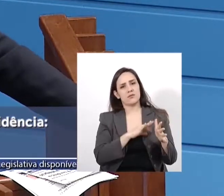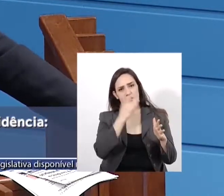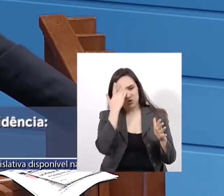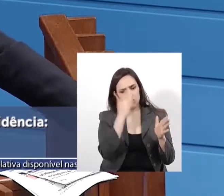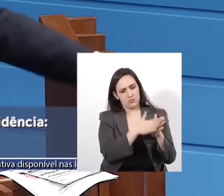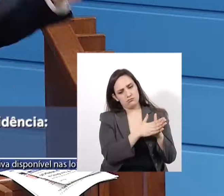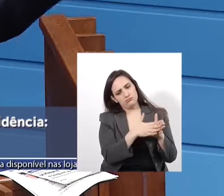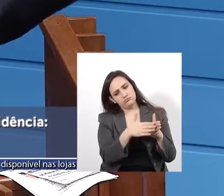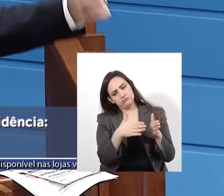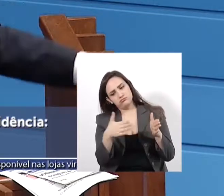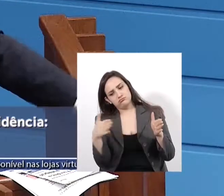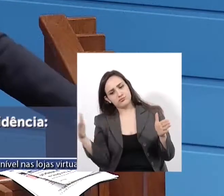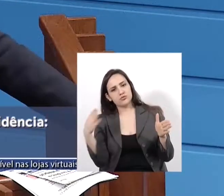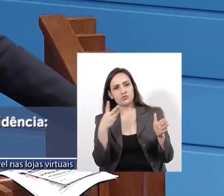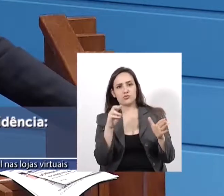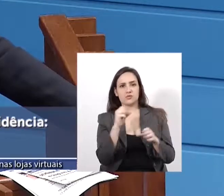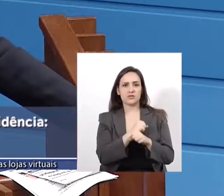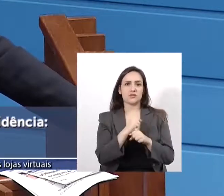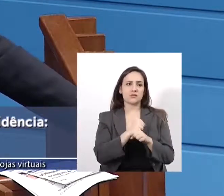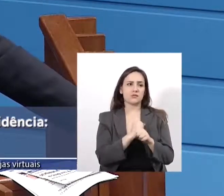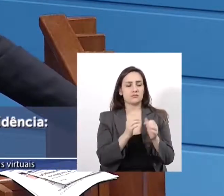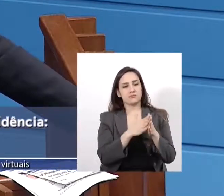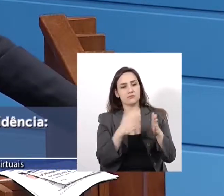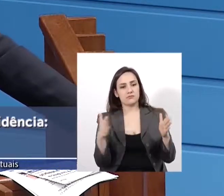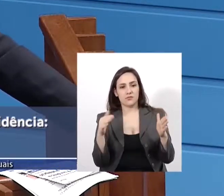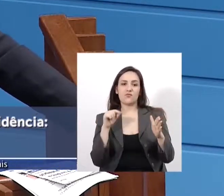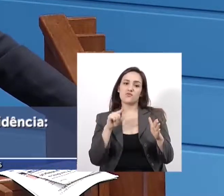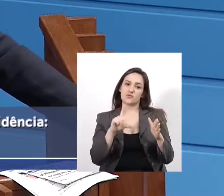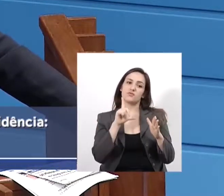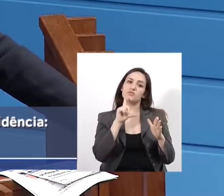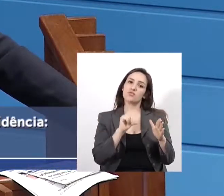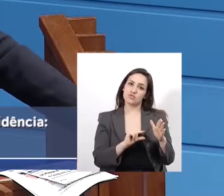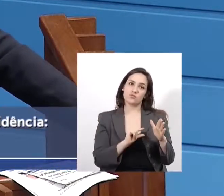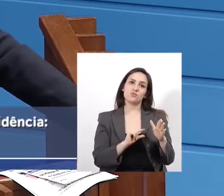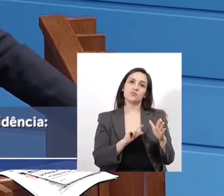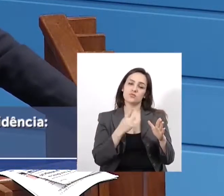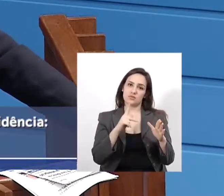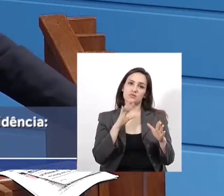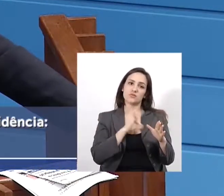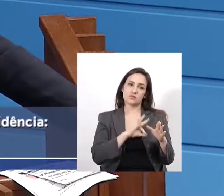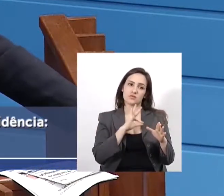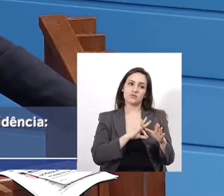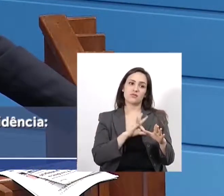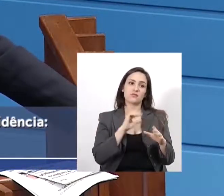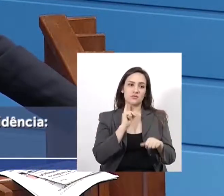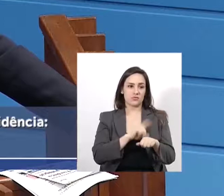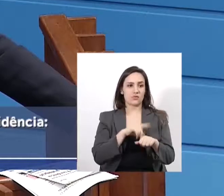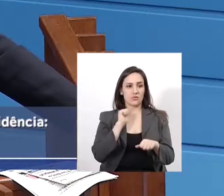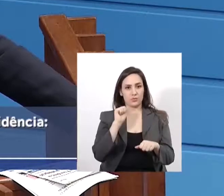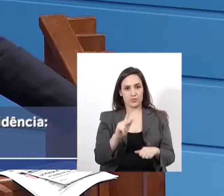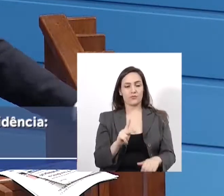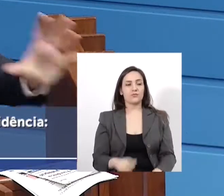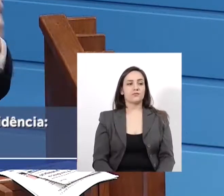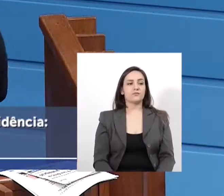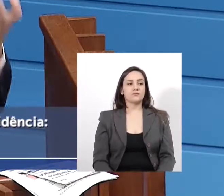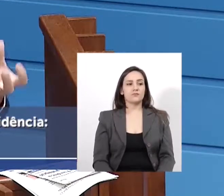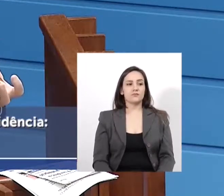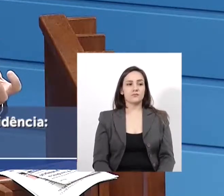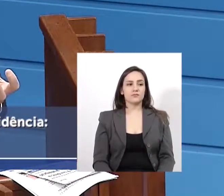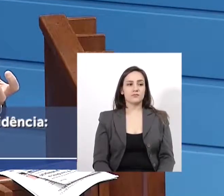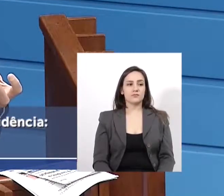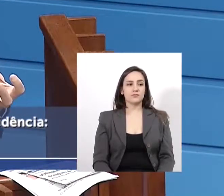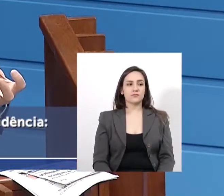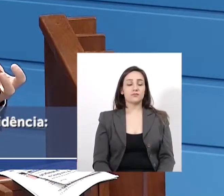verdade, uma redução do seu salário, do seu vencimento na hora da aposentadoria. O trabalhador,